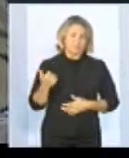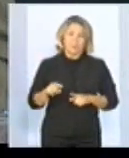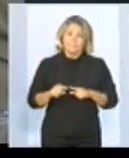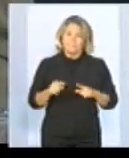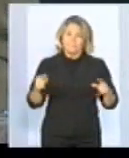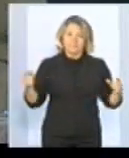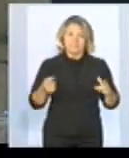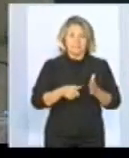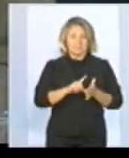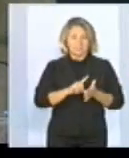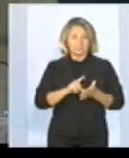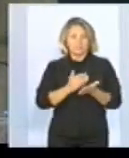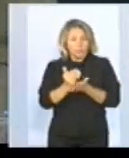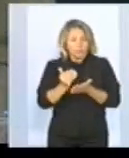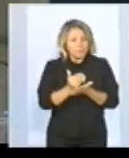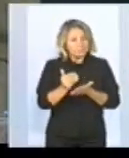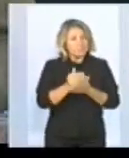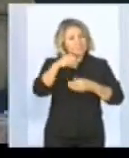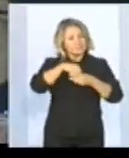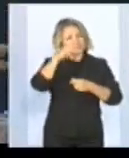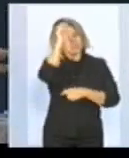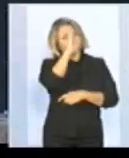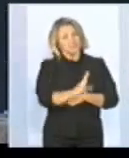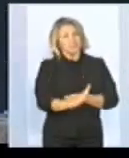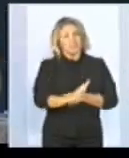Mas, antes de entrar especificamente em conteúdo nacional,